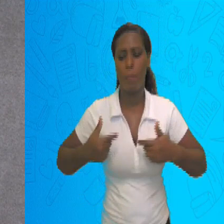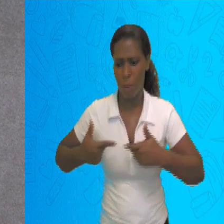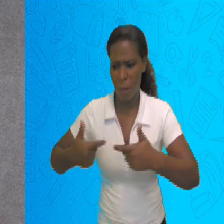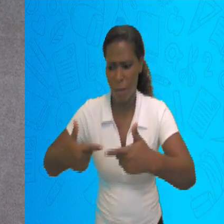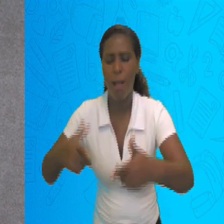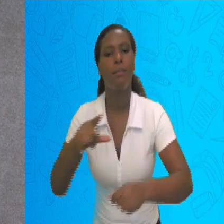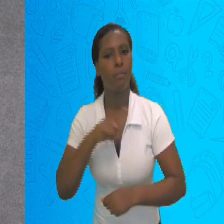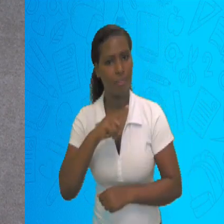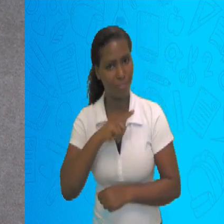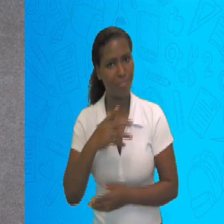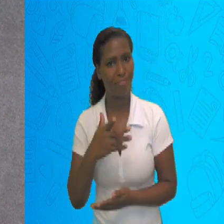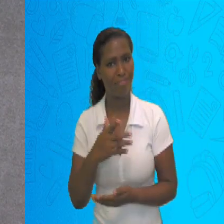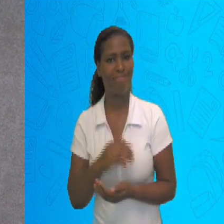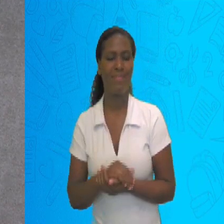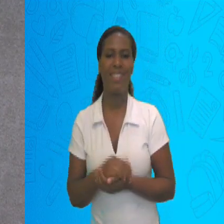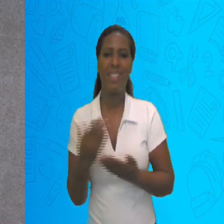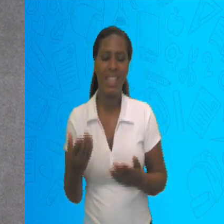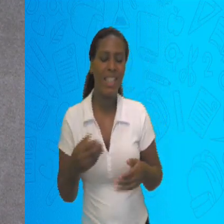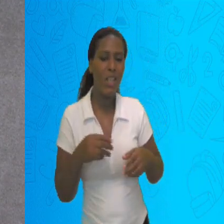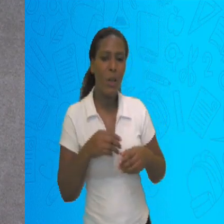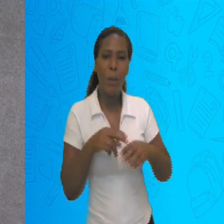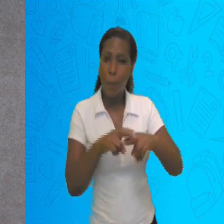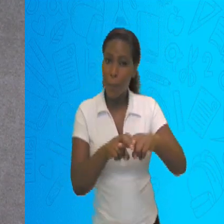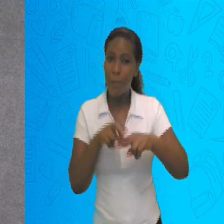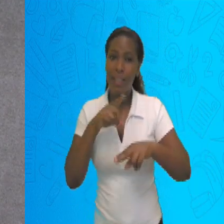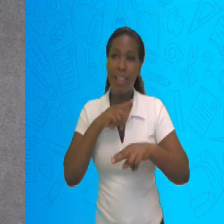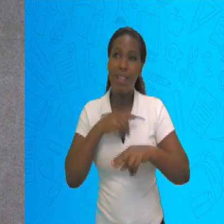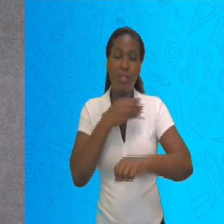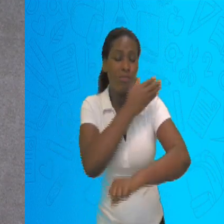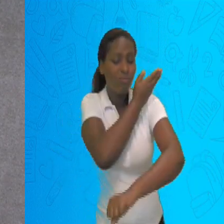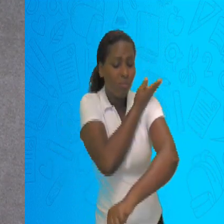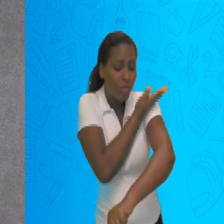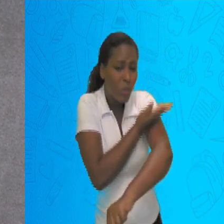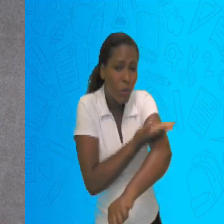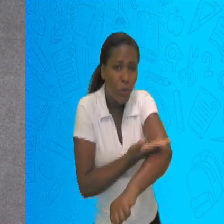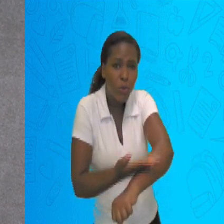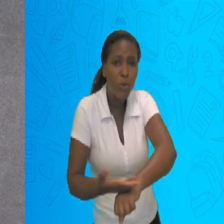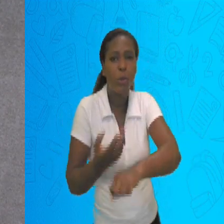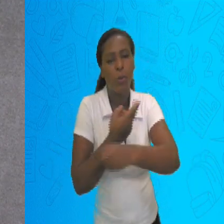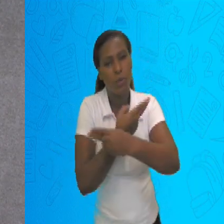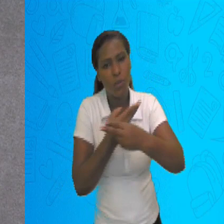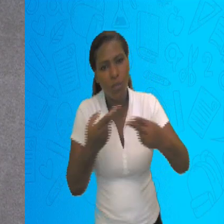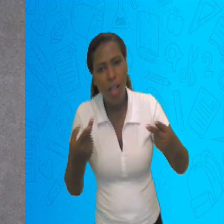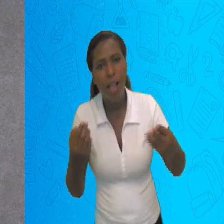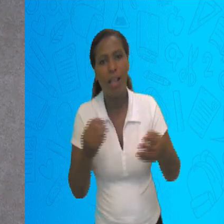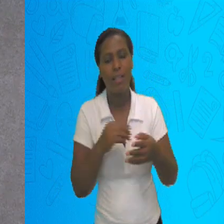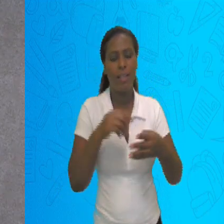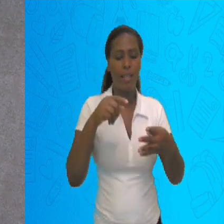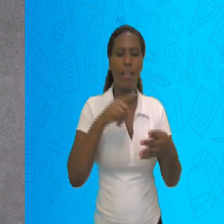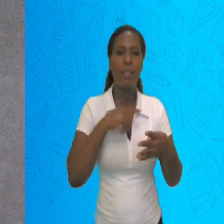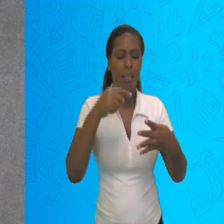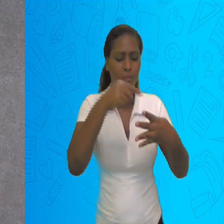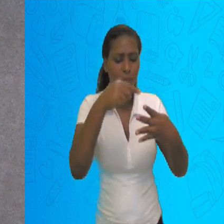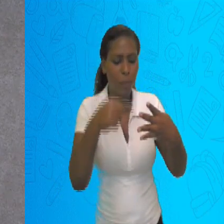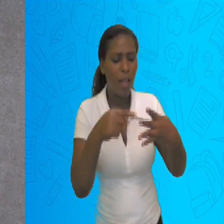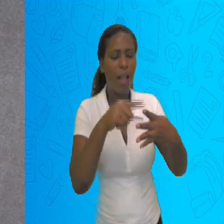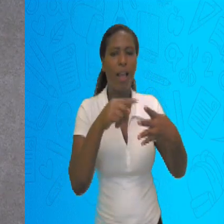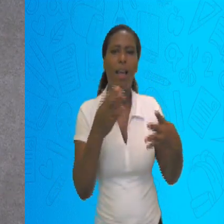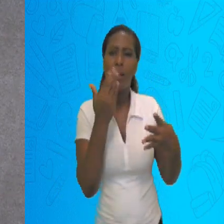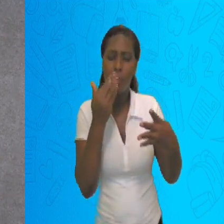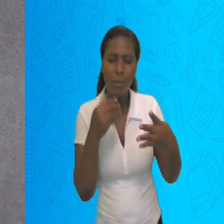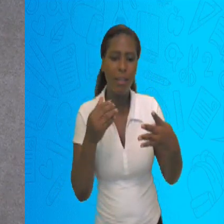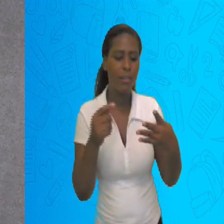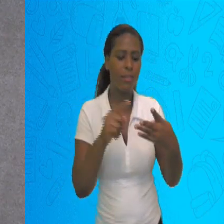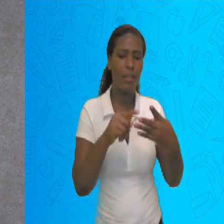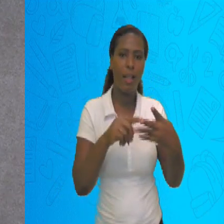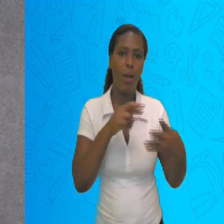costumes. Nesses costumes, nós vamos ver vários aspectos. Alimentação, religião, dança. Então,